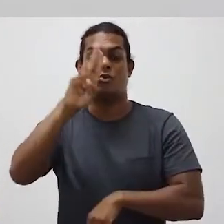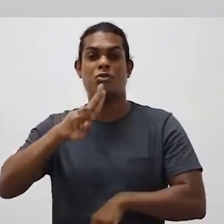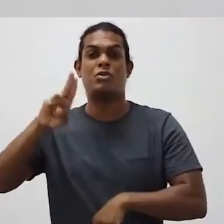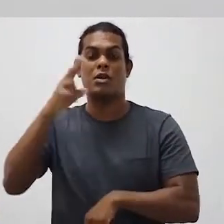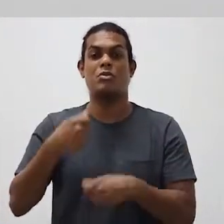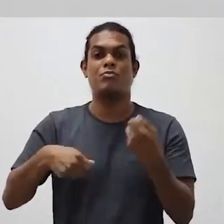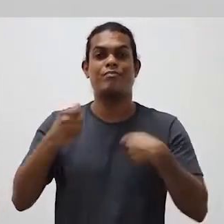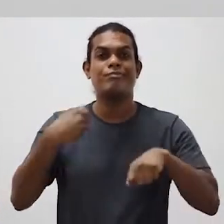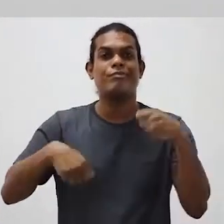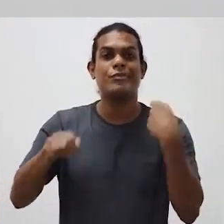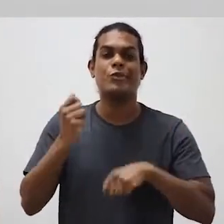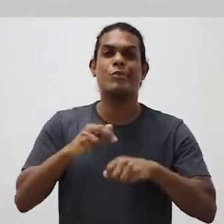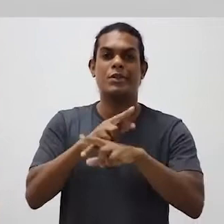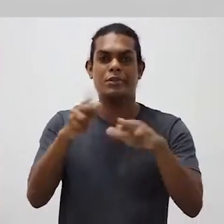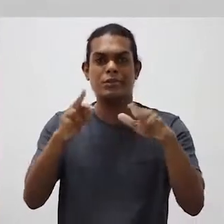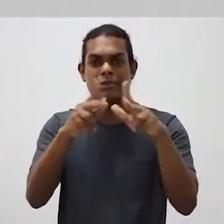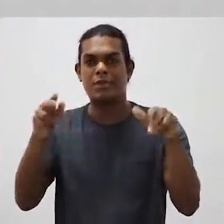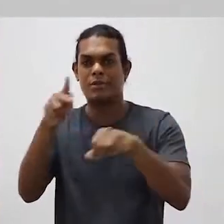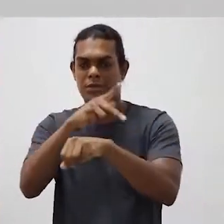Então, vamos lá.